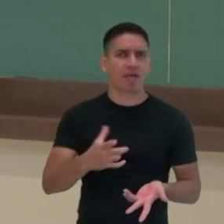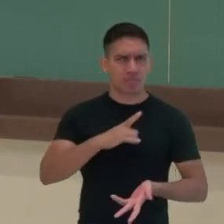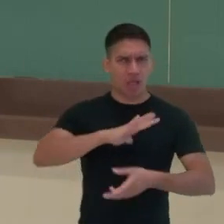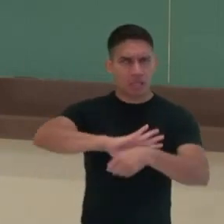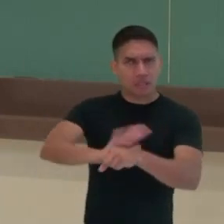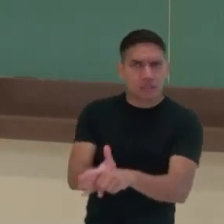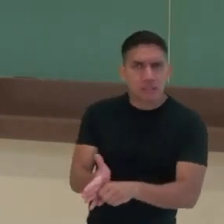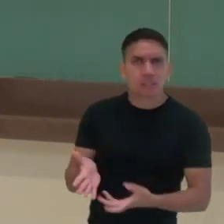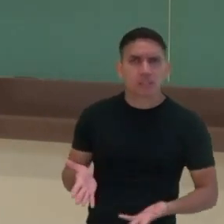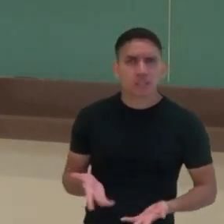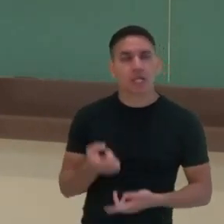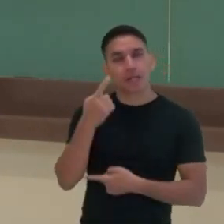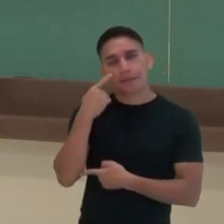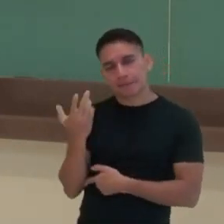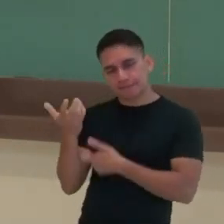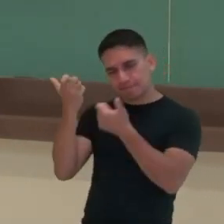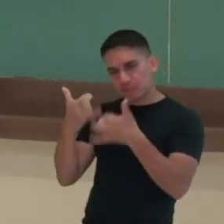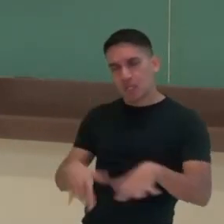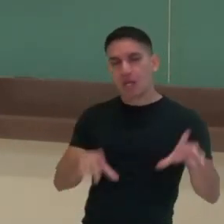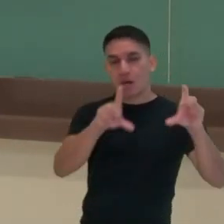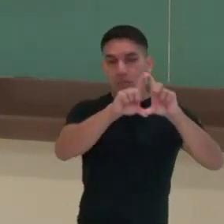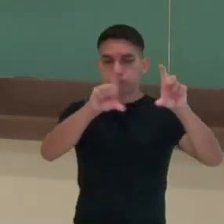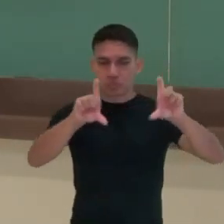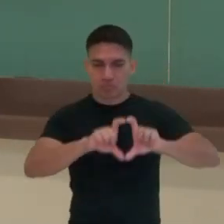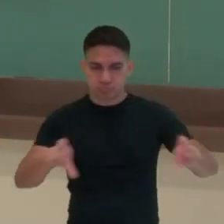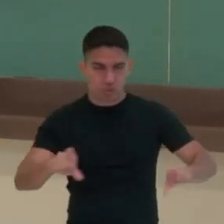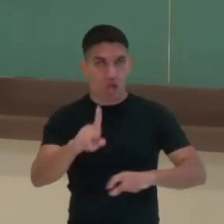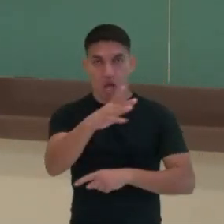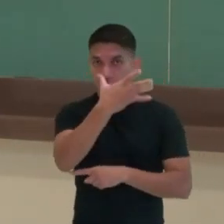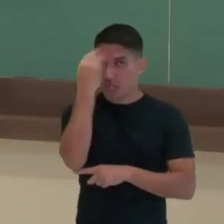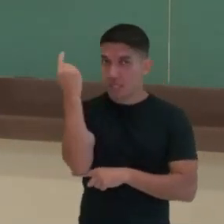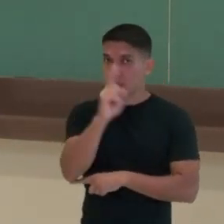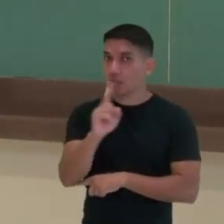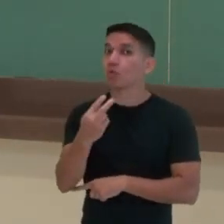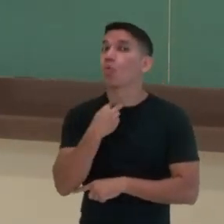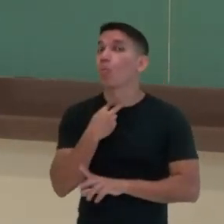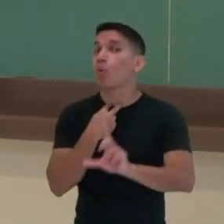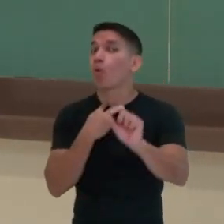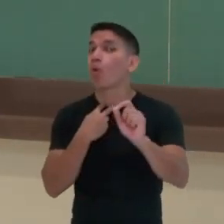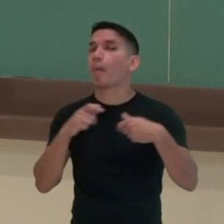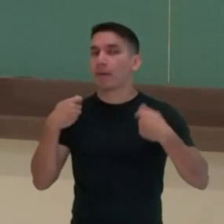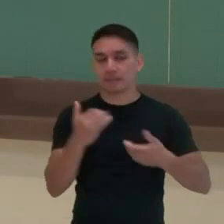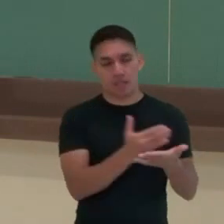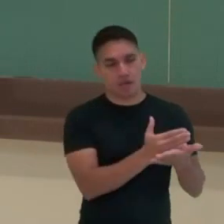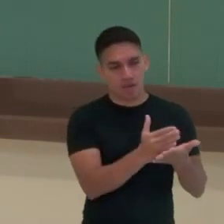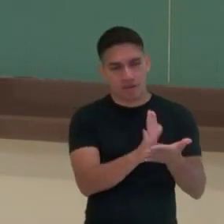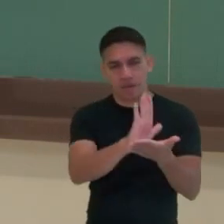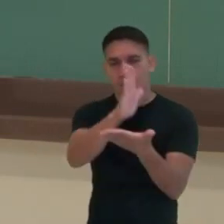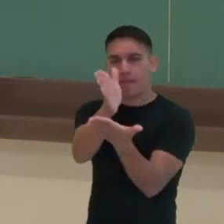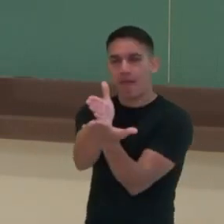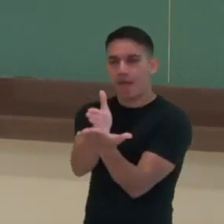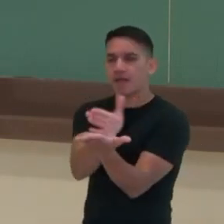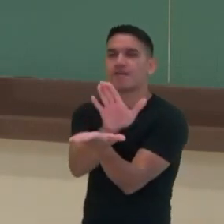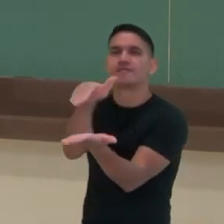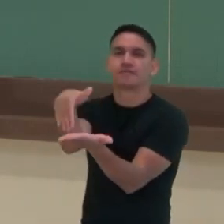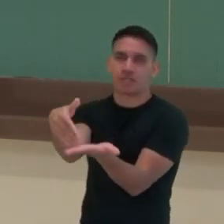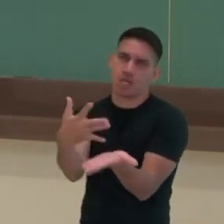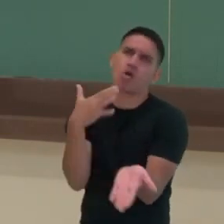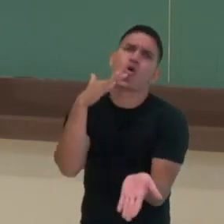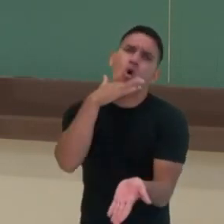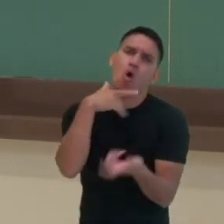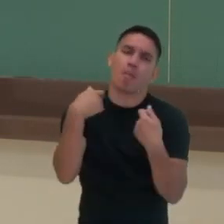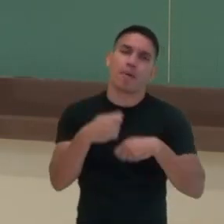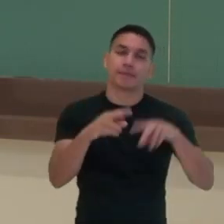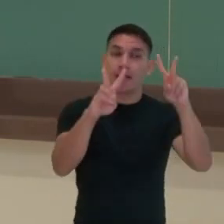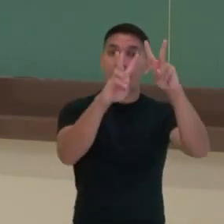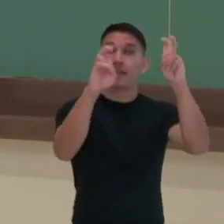discriminação? Escreva o texto em parágrafos, não se esqueça de que tem que ter início, meio e fim. E, claro, tem que ter um bom